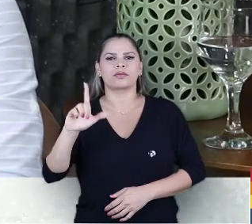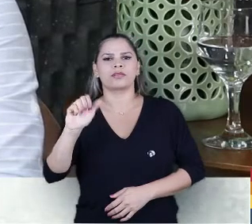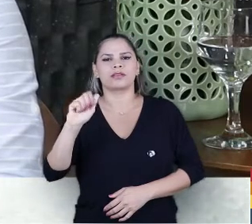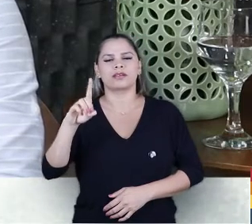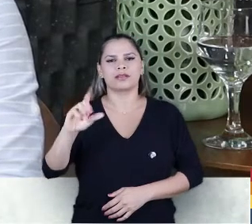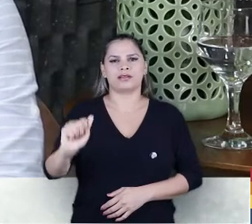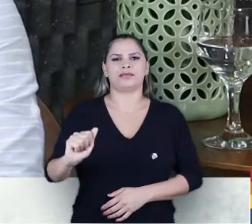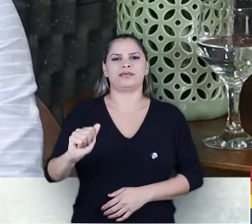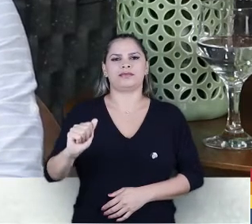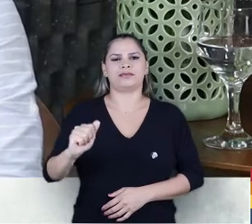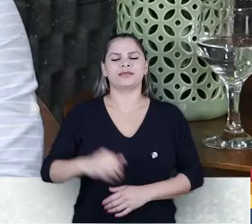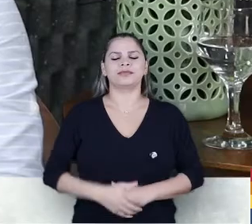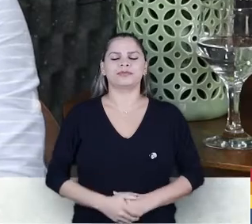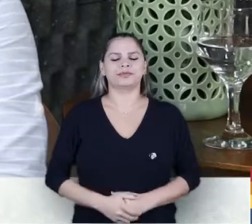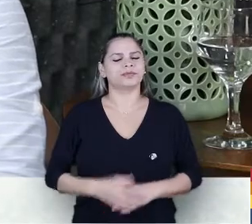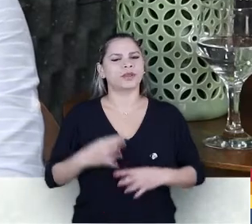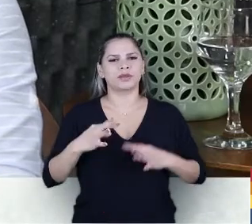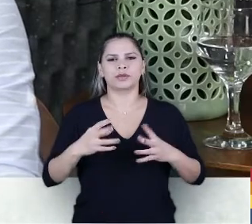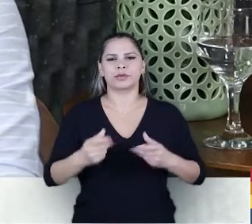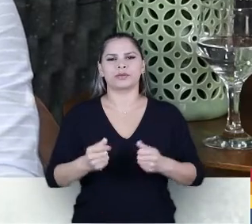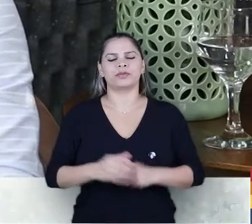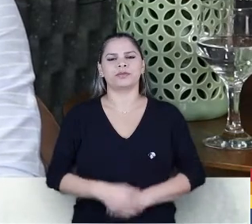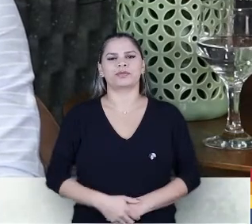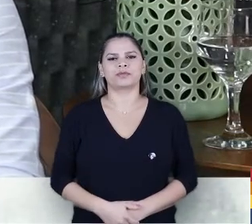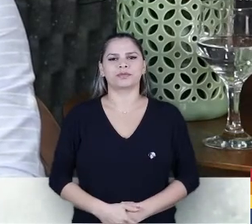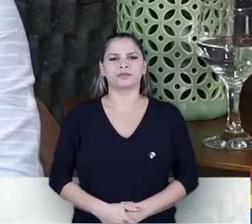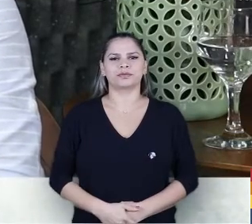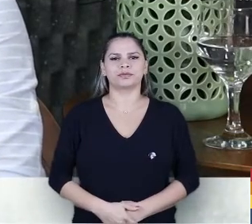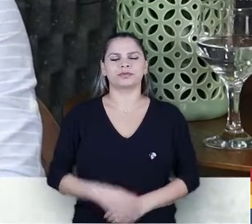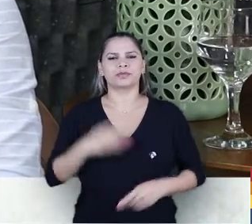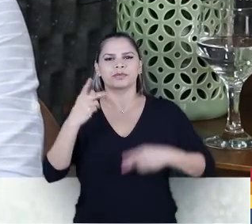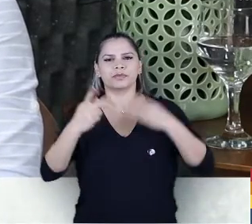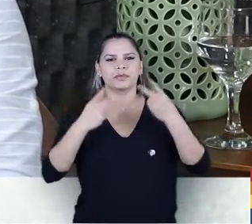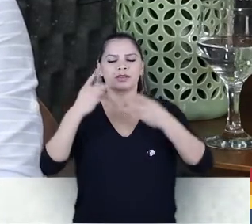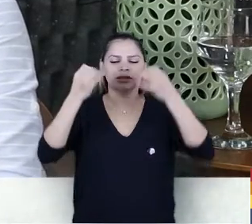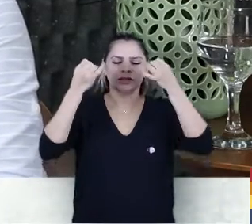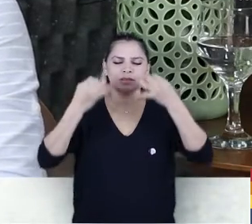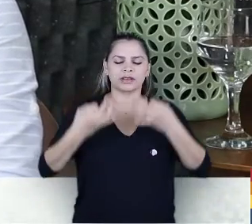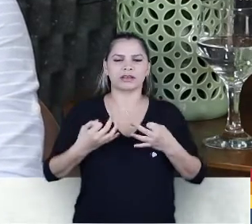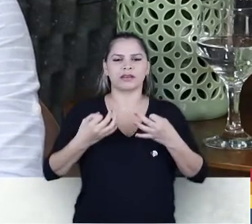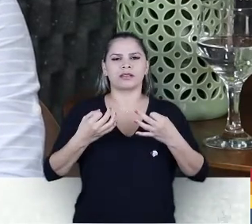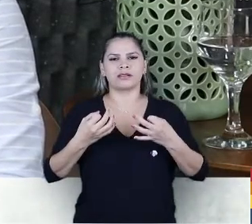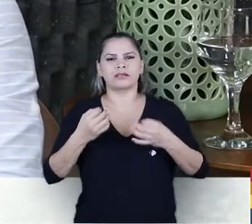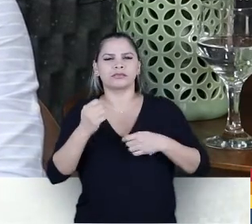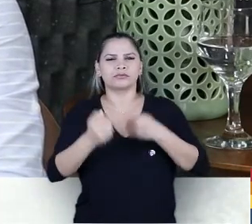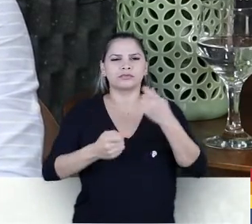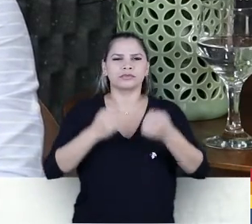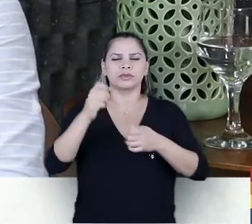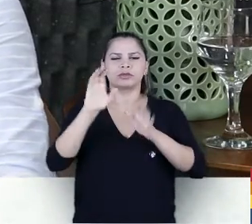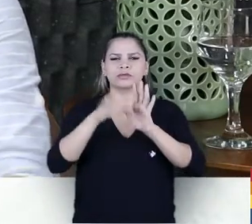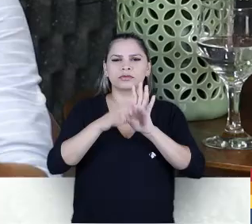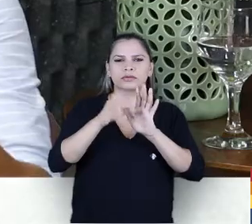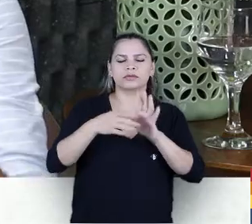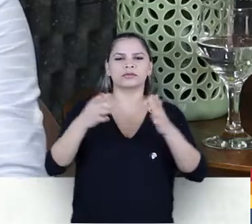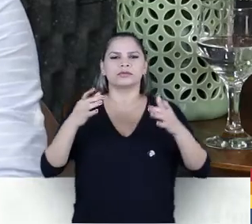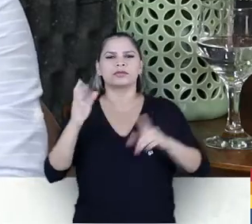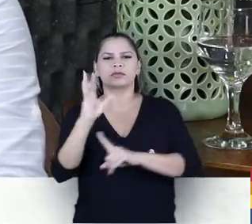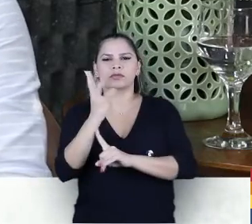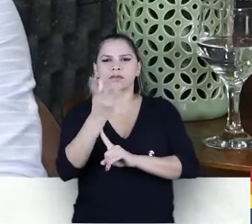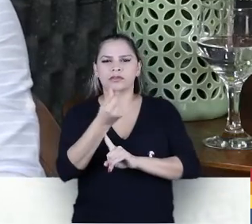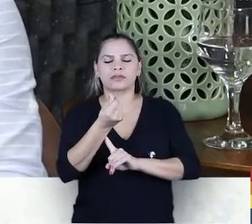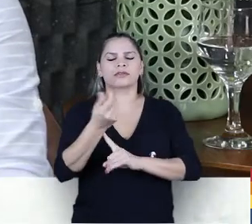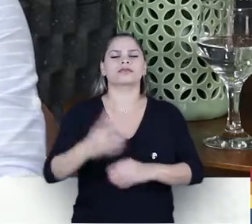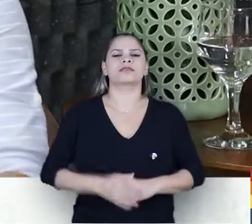muito fácil porque eu estou atuando, enquanto trabalhava na redação do componente curricular, na elaboração